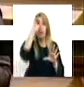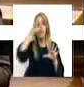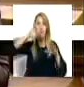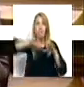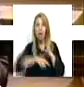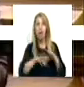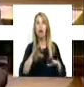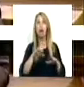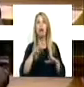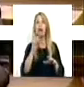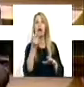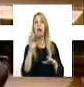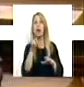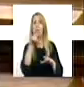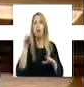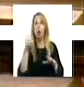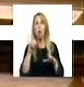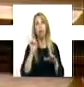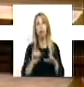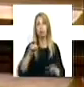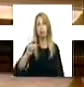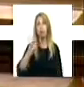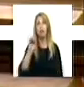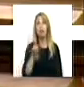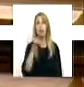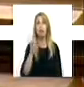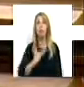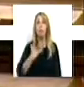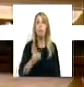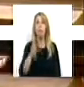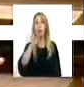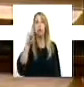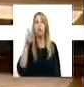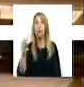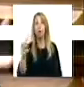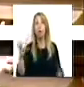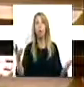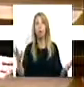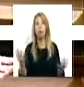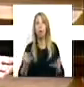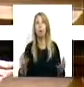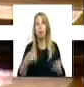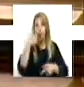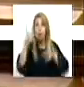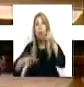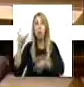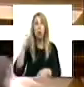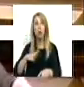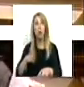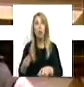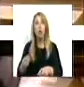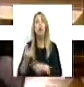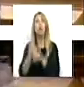São Pedro da Cova, e aquilo que grande receio e legítimo da população é que, face